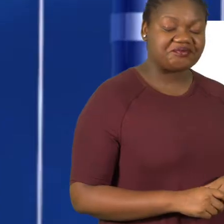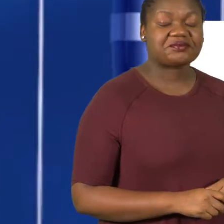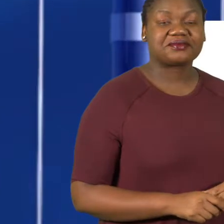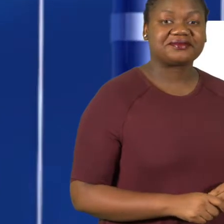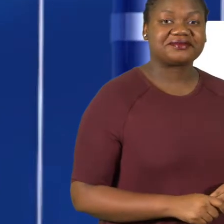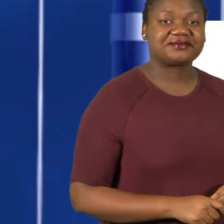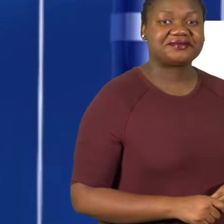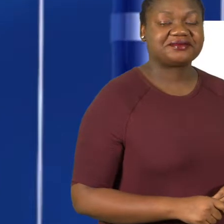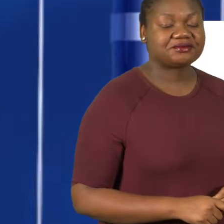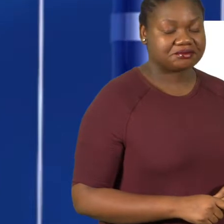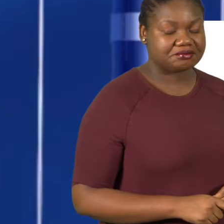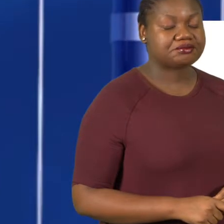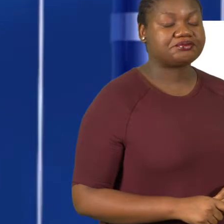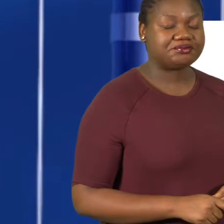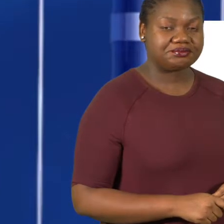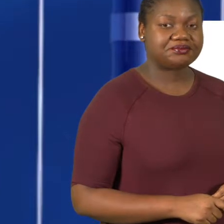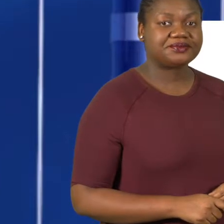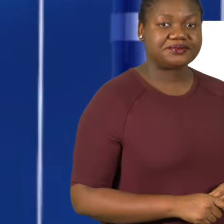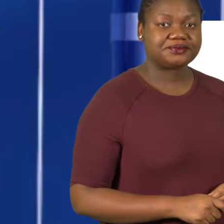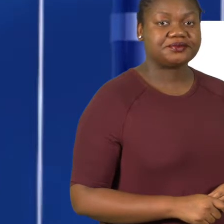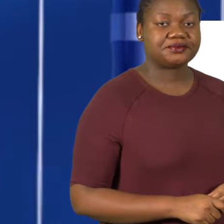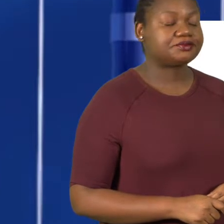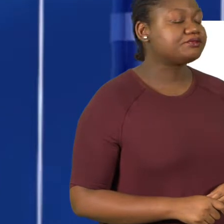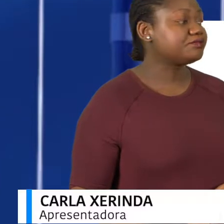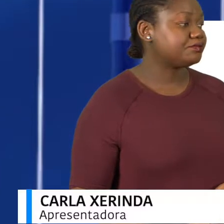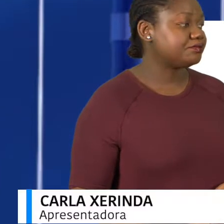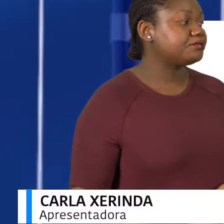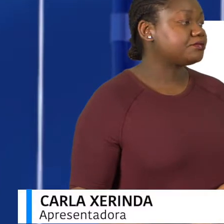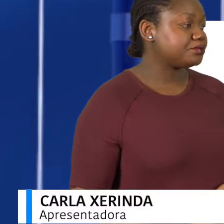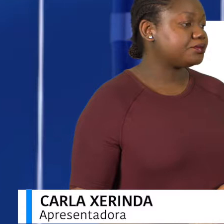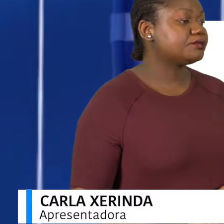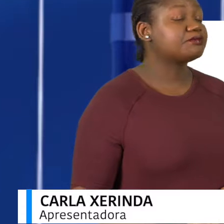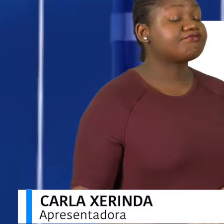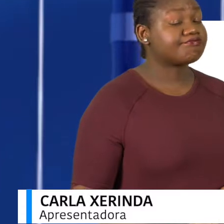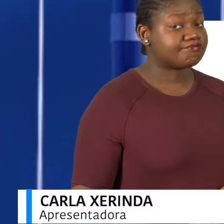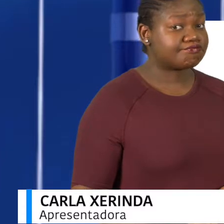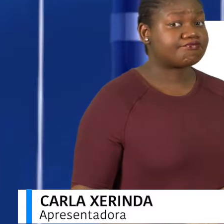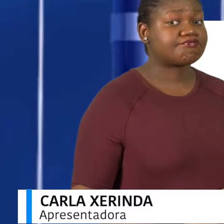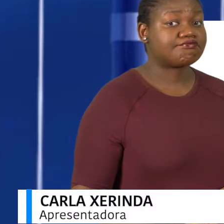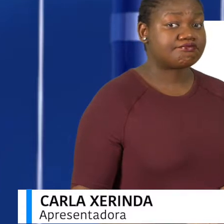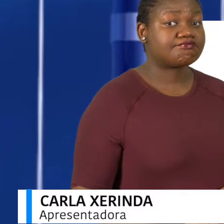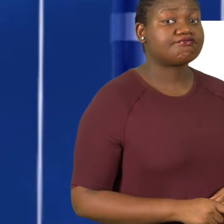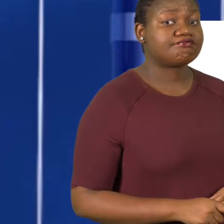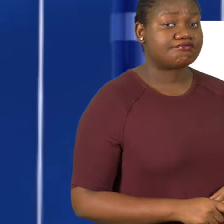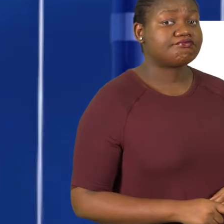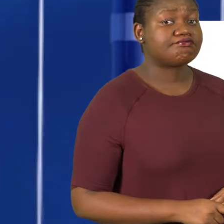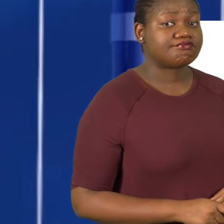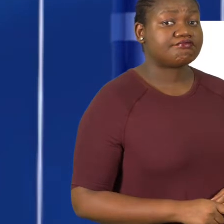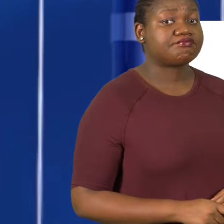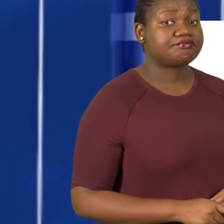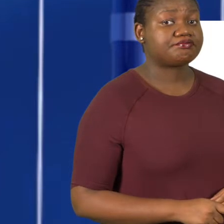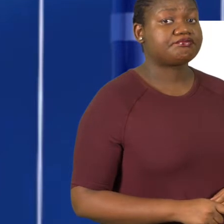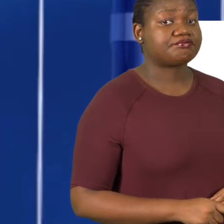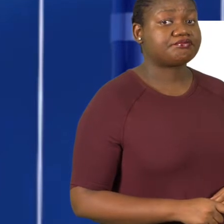Ainda continua um mito falar sobre saúde sexual e reprodutiva nas comunidades moçambicanas. Alguns pais pensam que